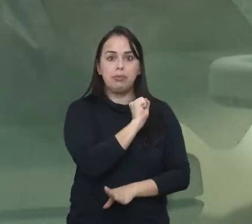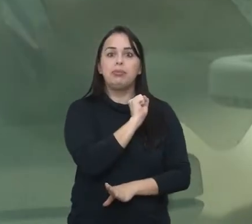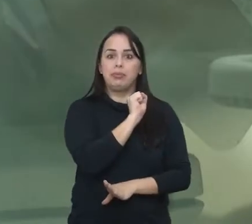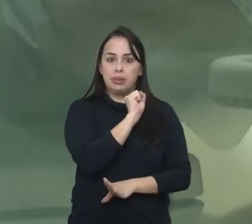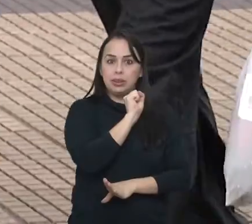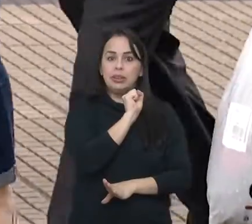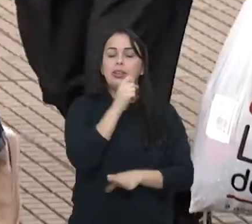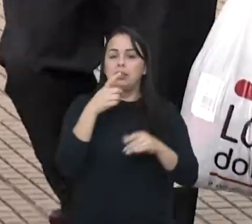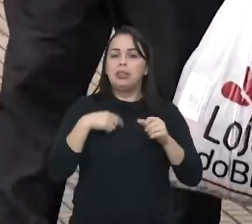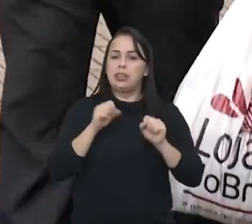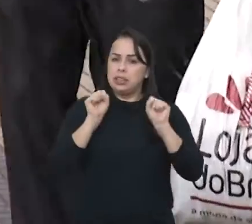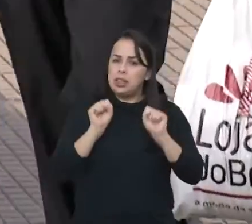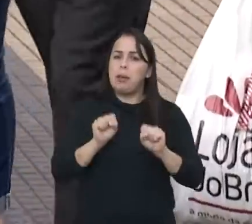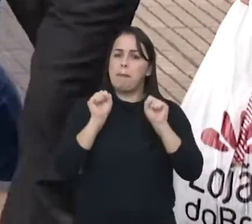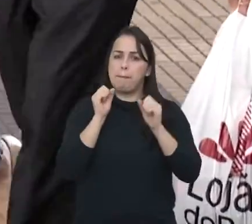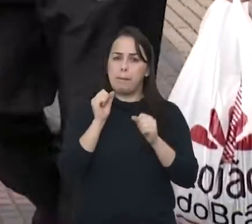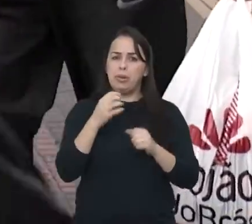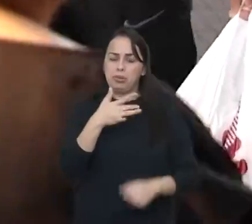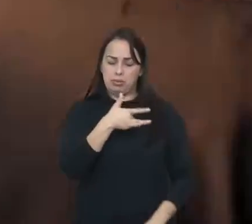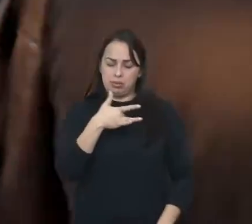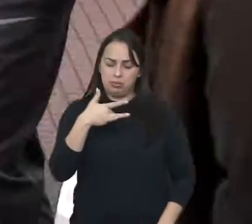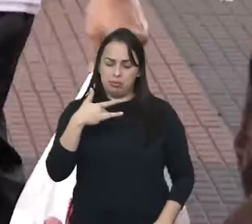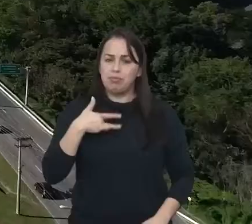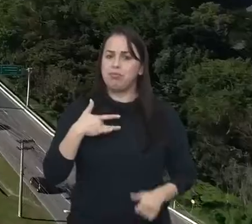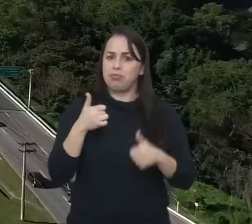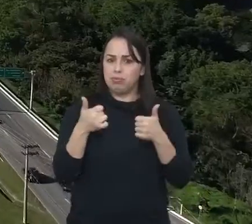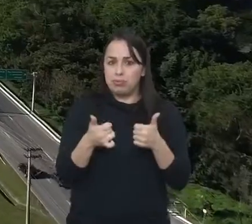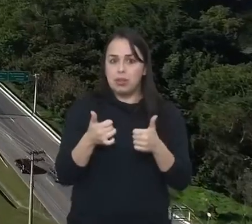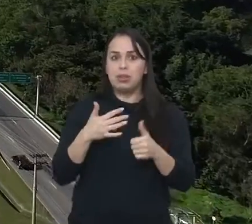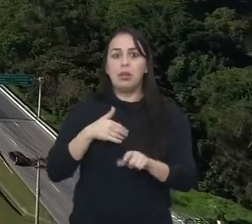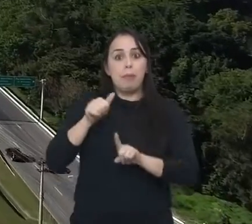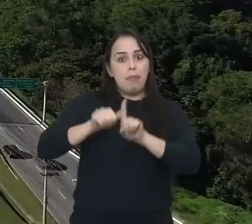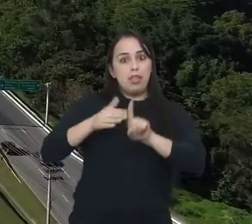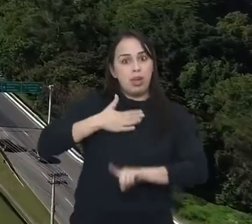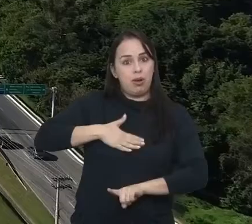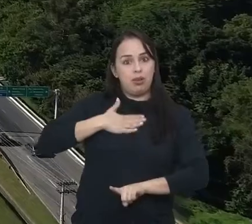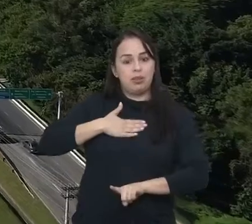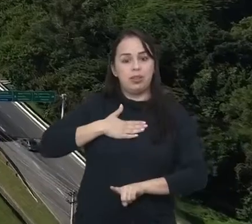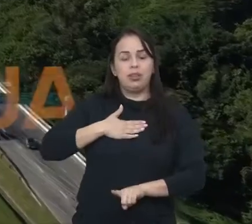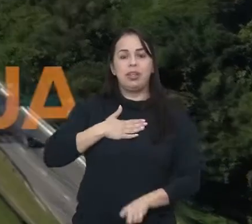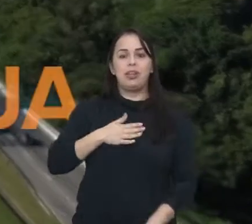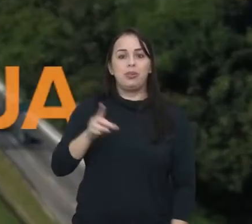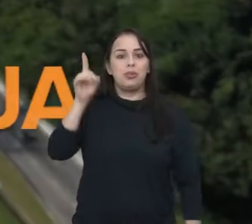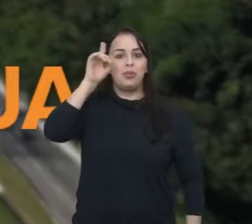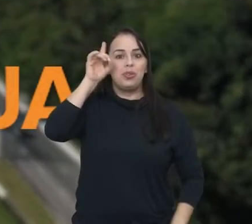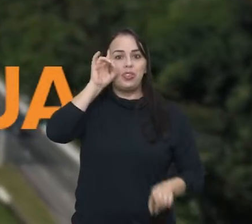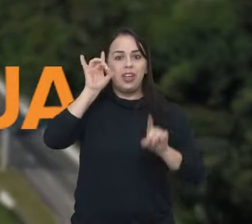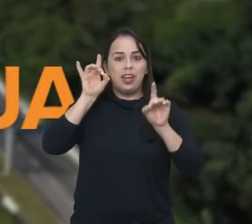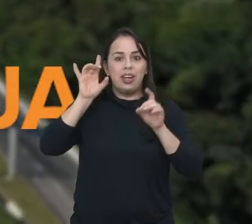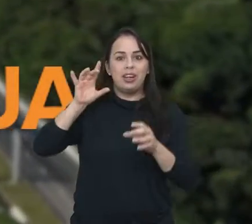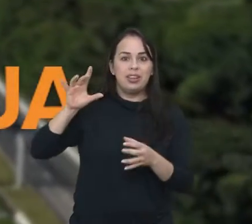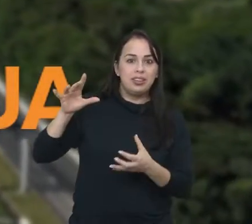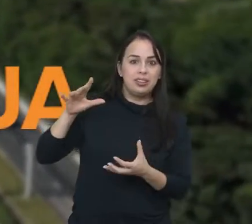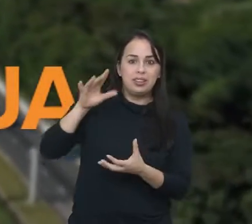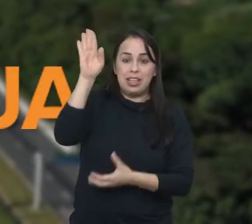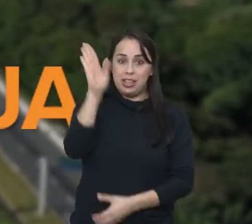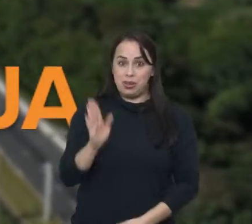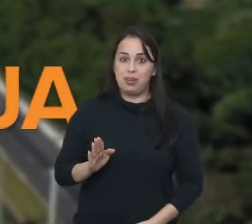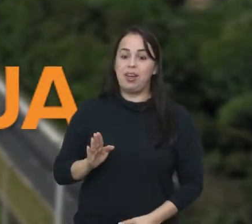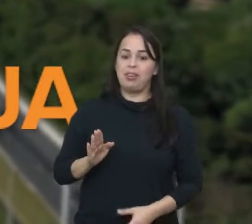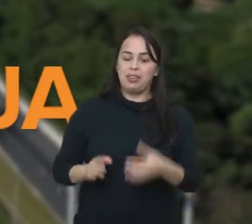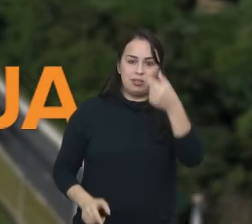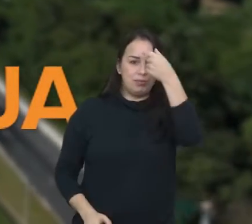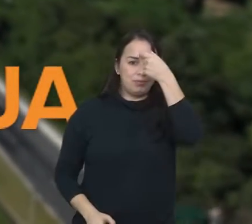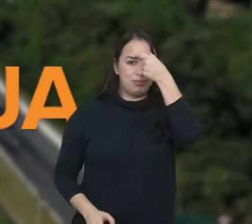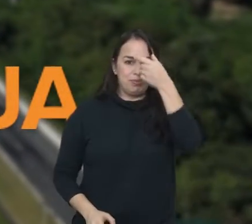acompanhamento médico, é possível sim ter uma vida saudável. Por este motivo, no mês de agosto, temos o Dia Nacional da Conscientização